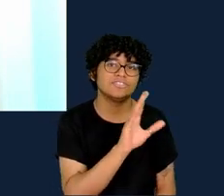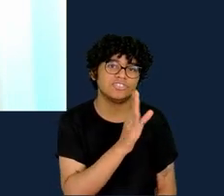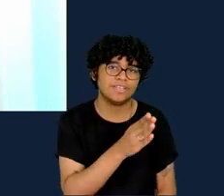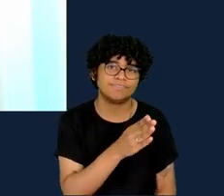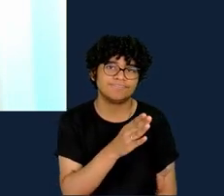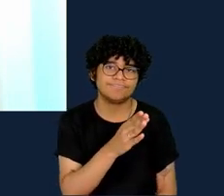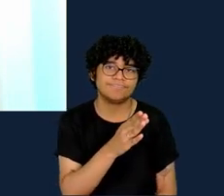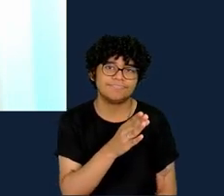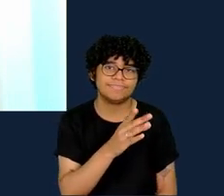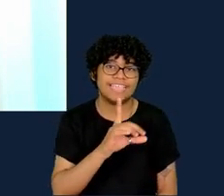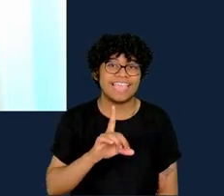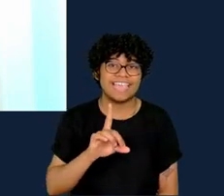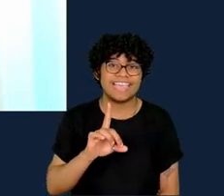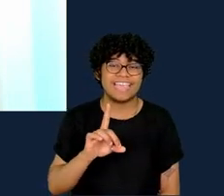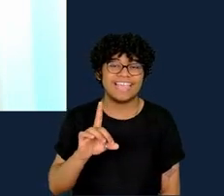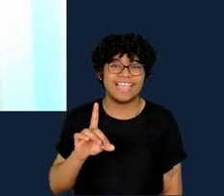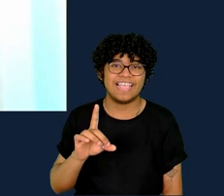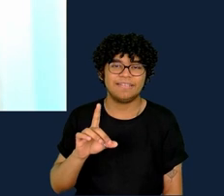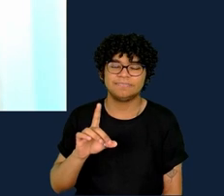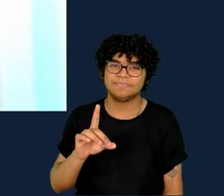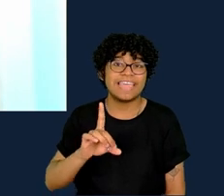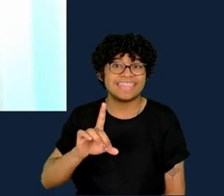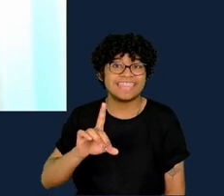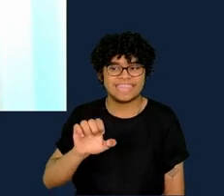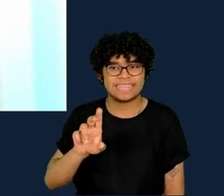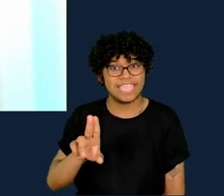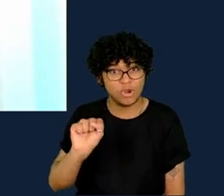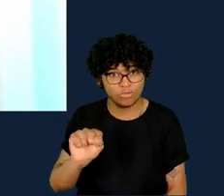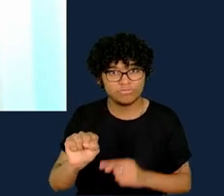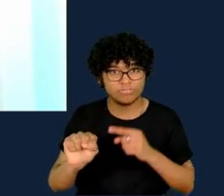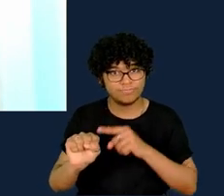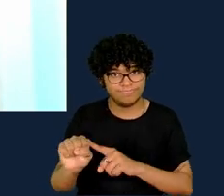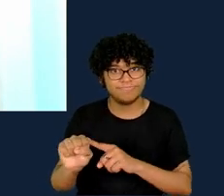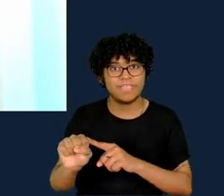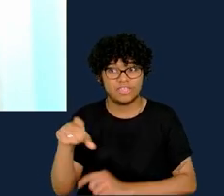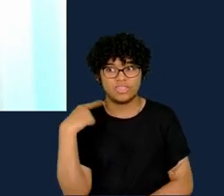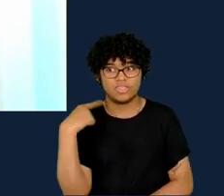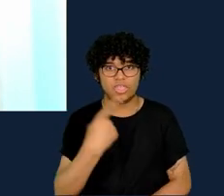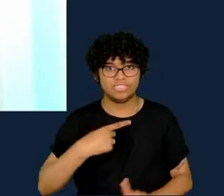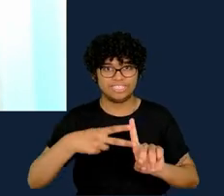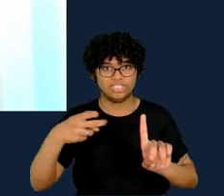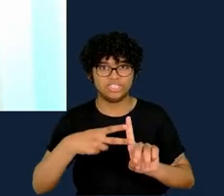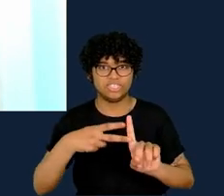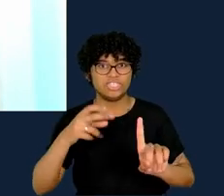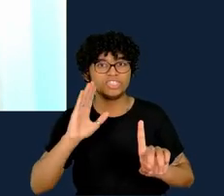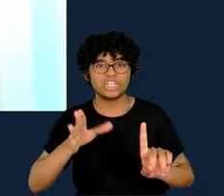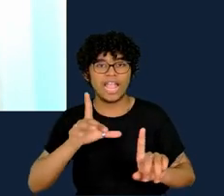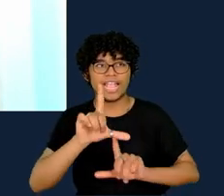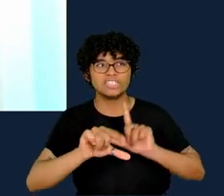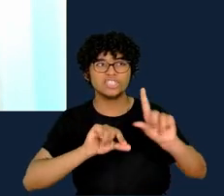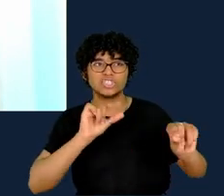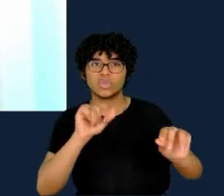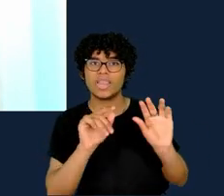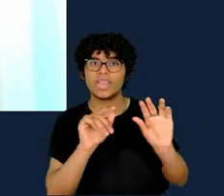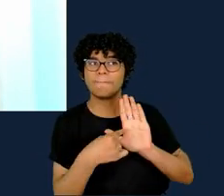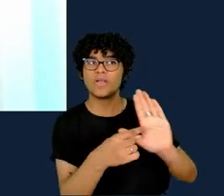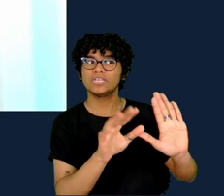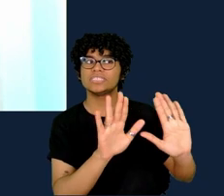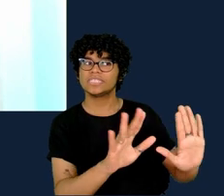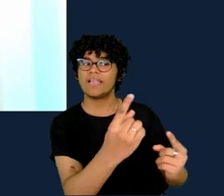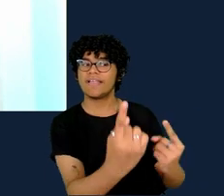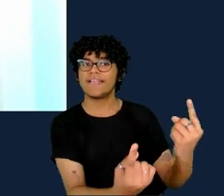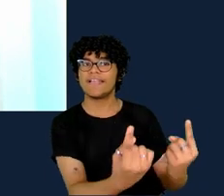nosso, que é o Yampirikuri, já deixa as escolhas para a pessoa, para ver se a pessoa vai ser uma